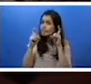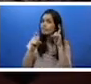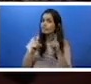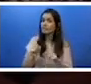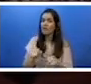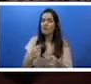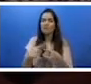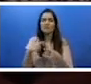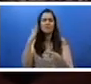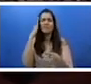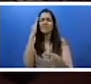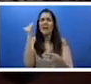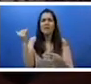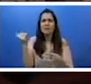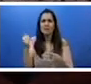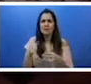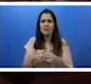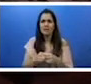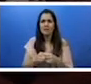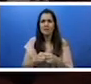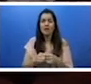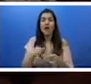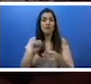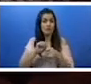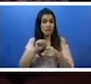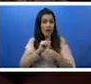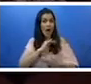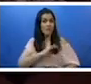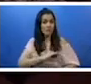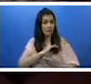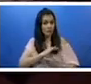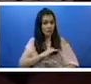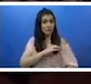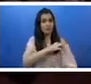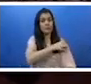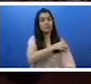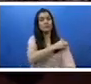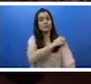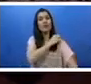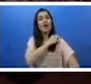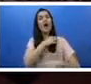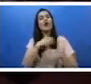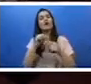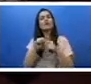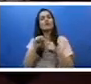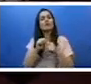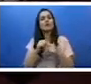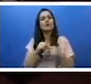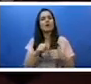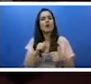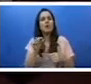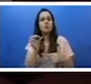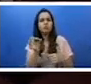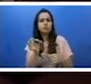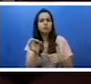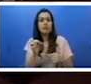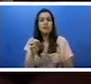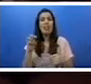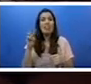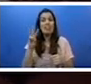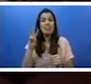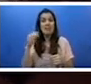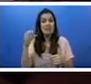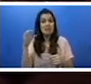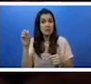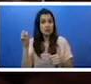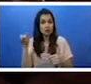não sabia, e agendou a minha mamografia. E quando eu fiz a mamografia, o carocinho tinha mais ou menos uns 3